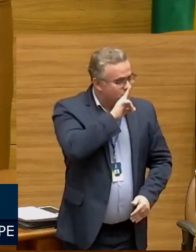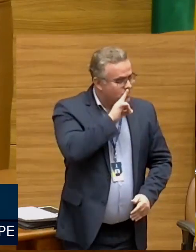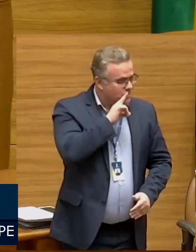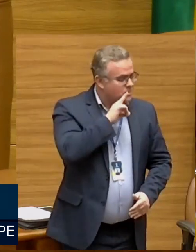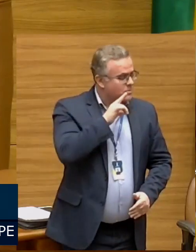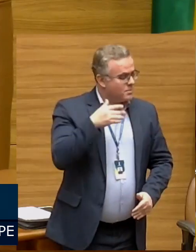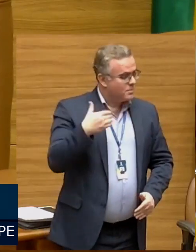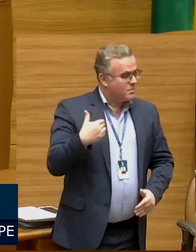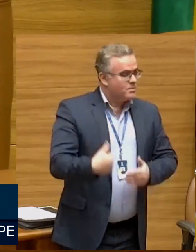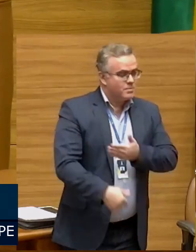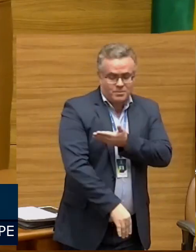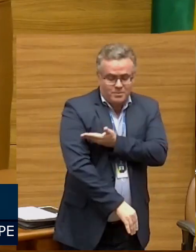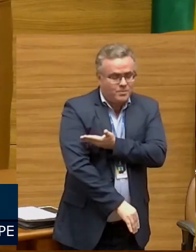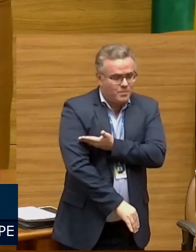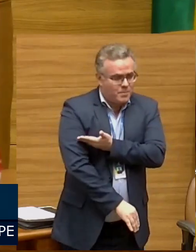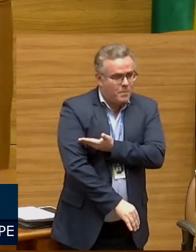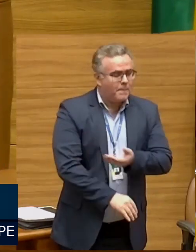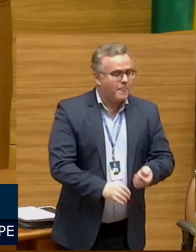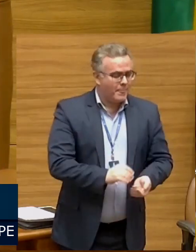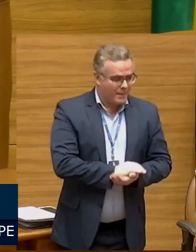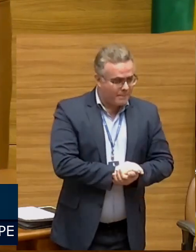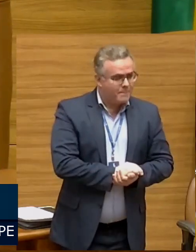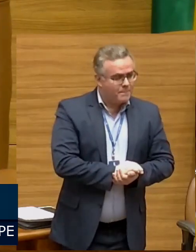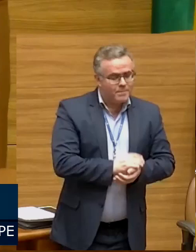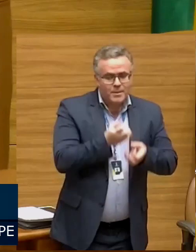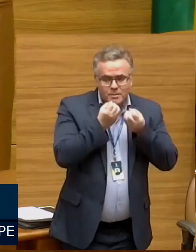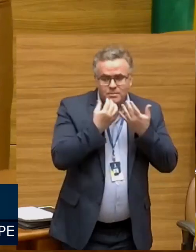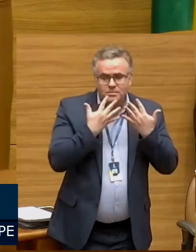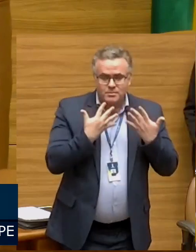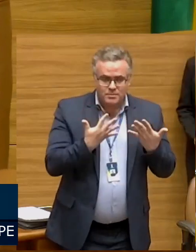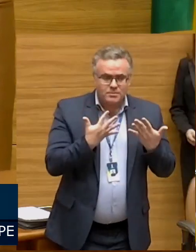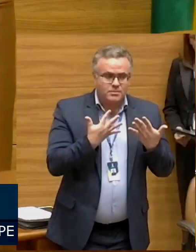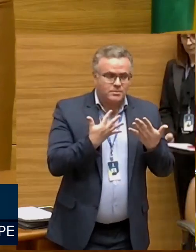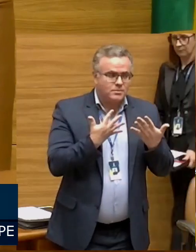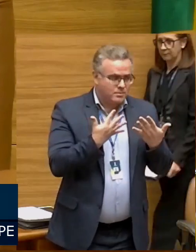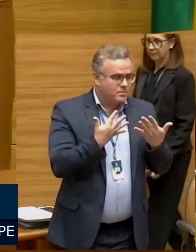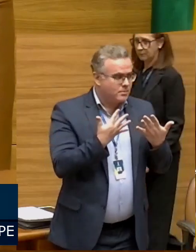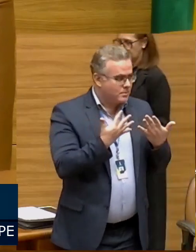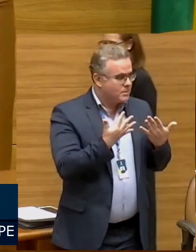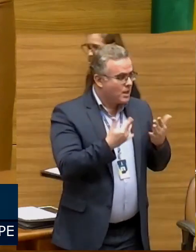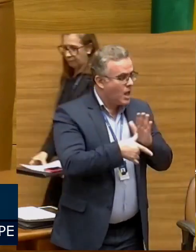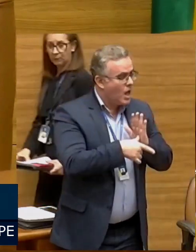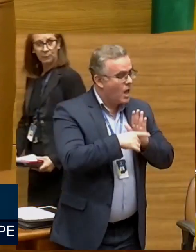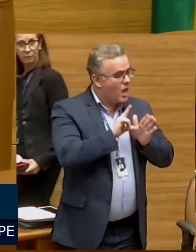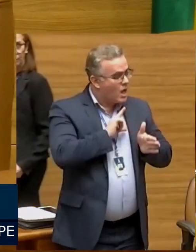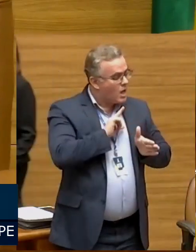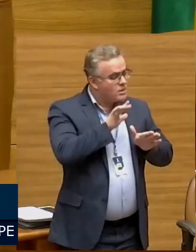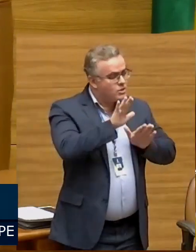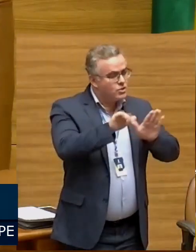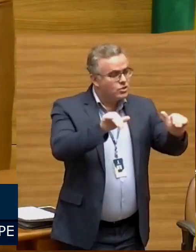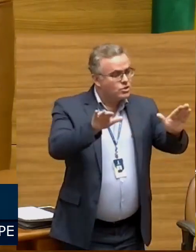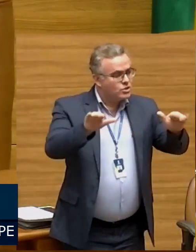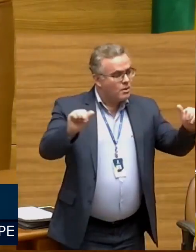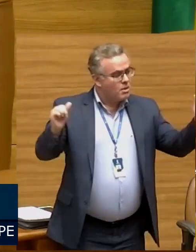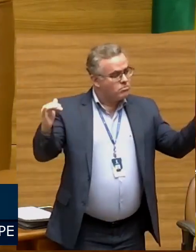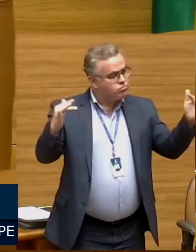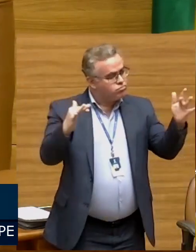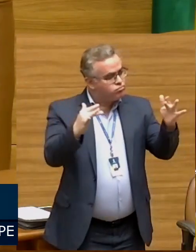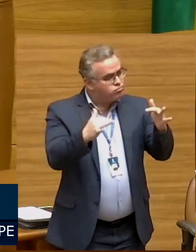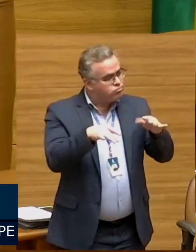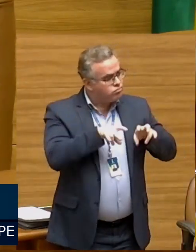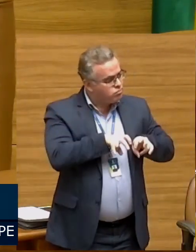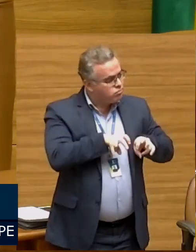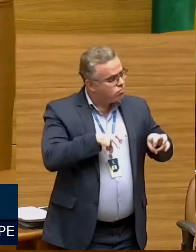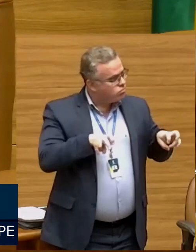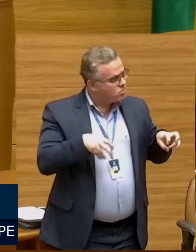pouco abaixo do ombro. Bom, antes, né, de chamar as pessoas para compor a mesa,